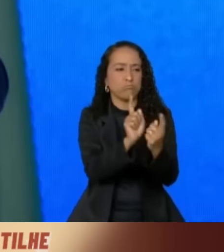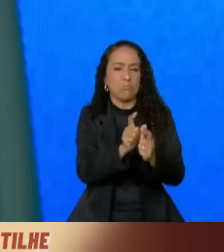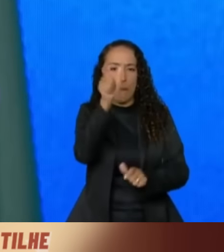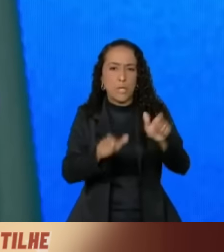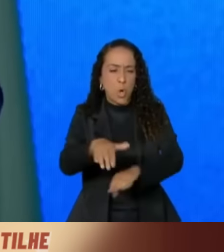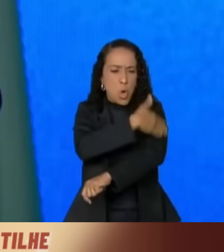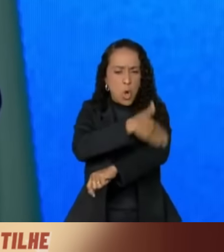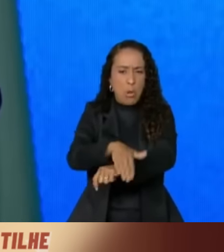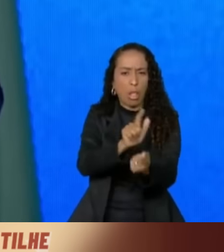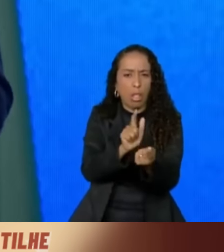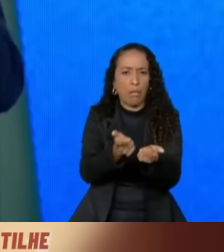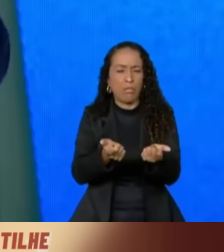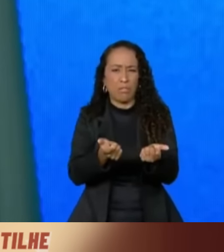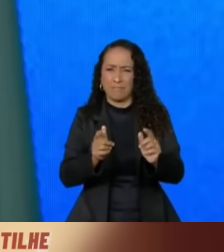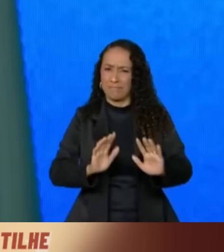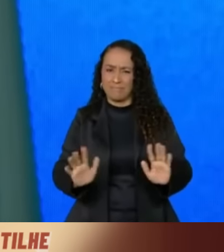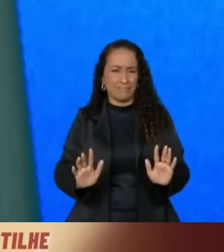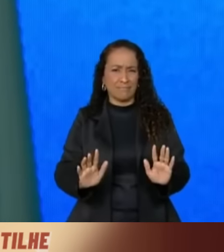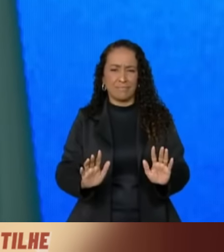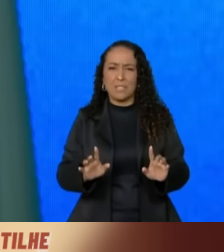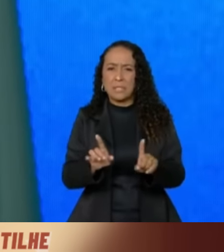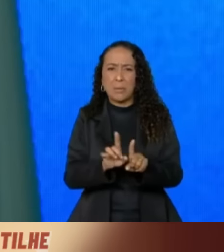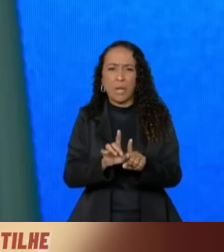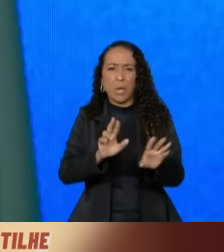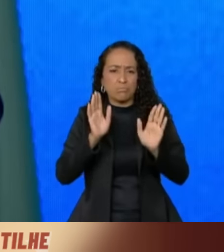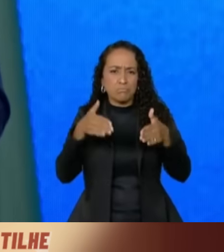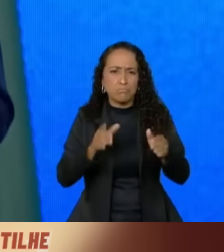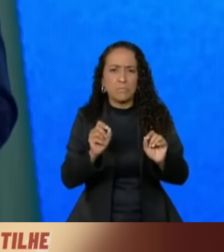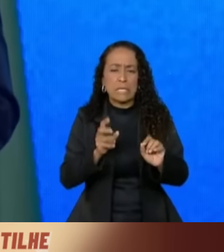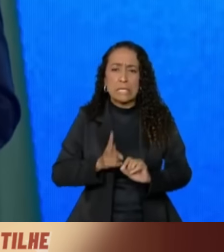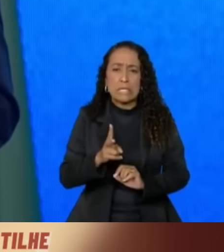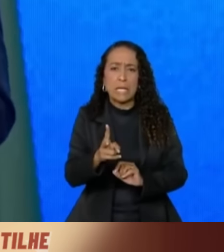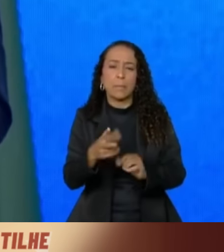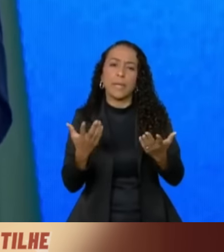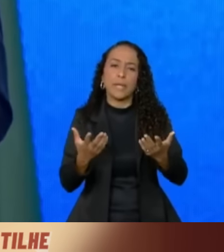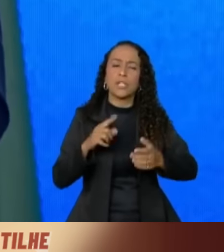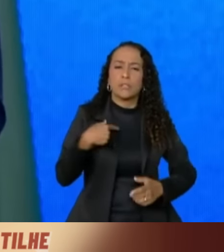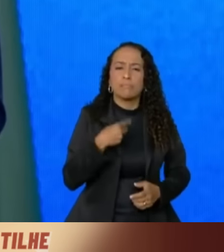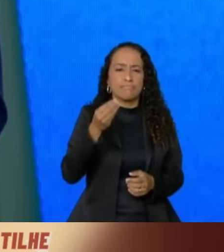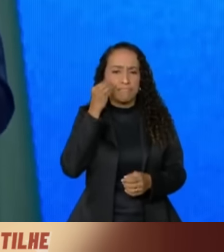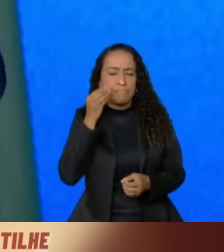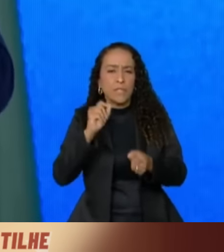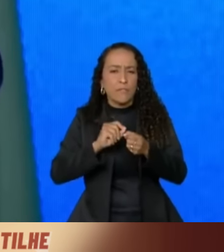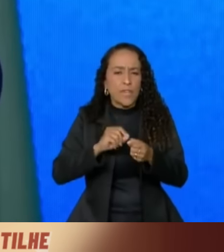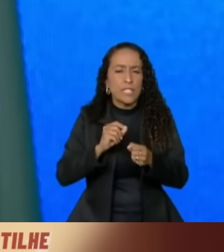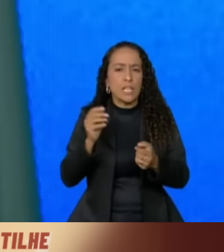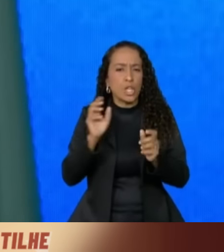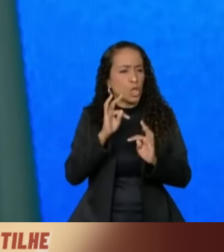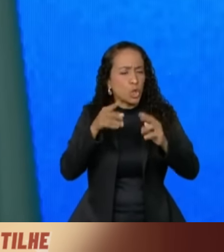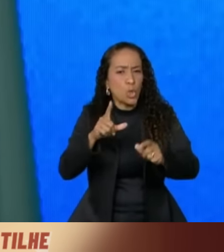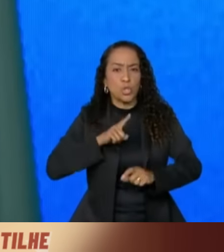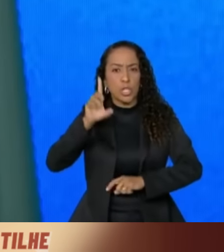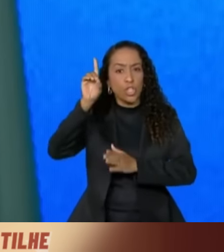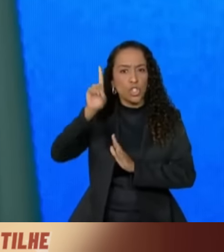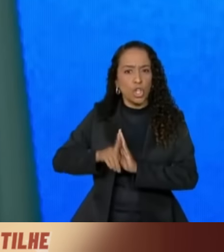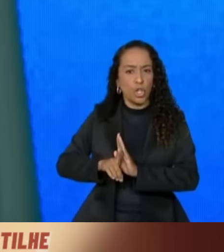corredores de pronto-socorro, sem levar em conta que toda vez que a gente tenta fazer com que todos tenham